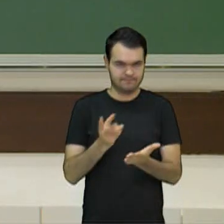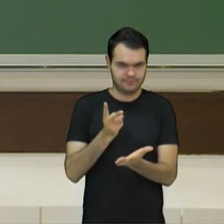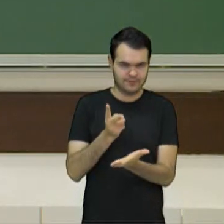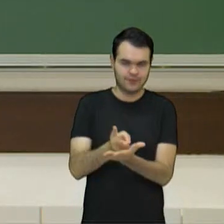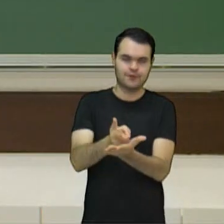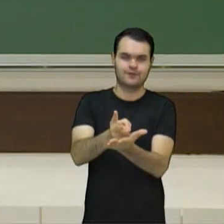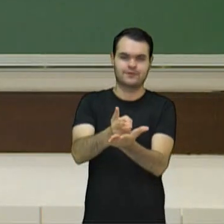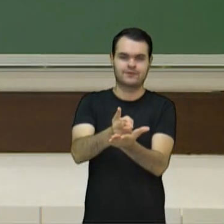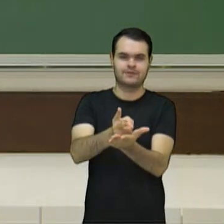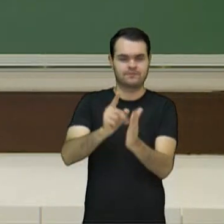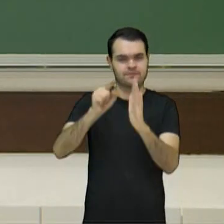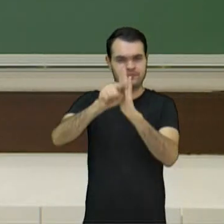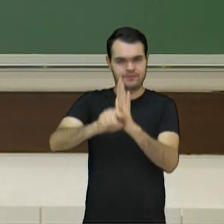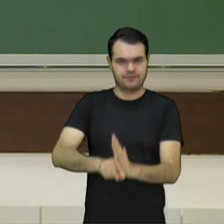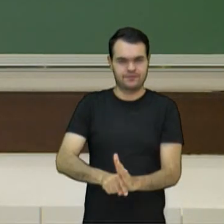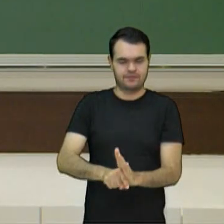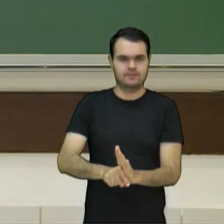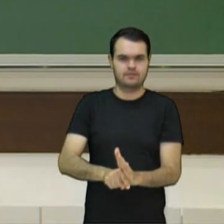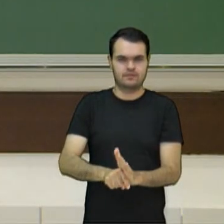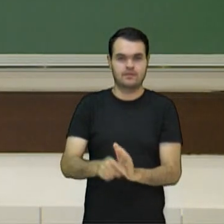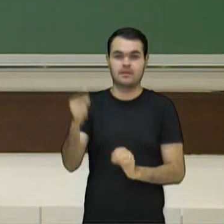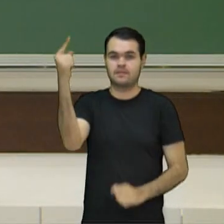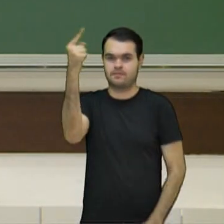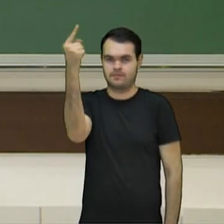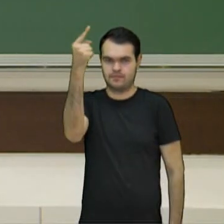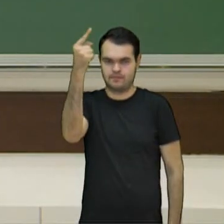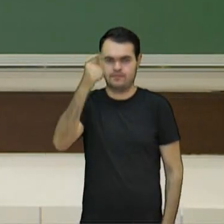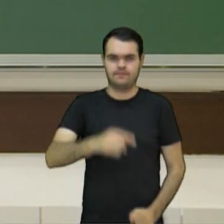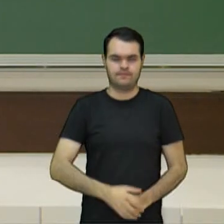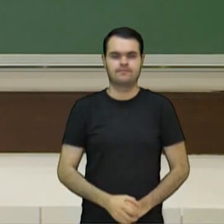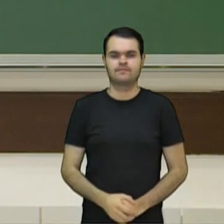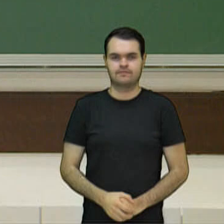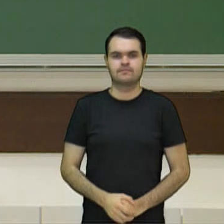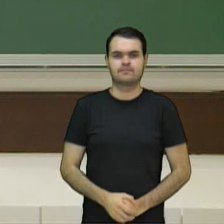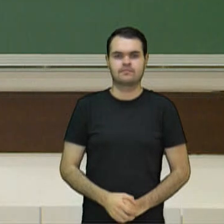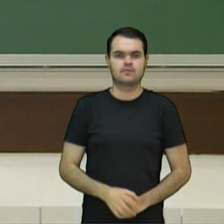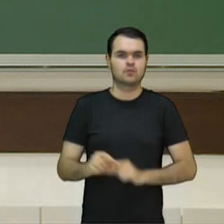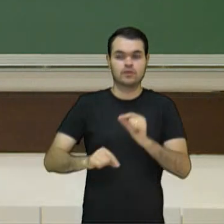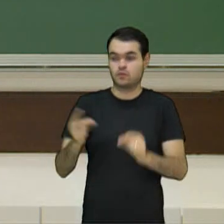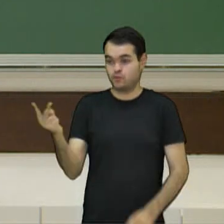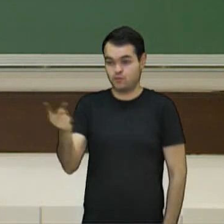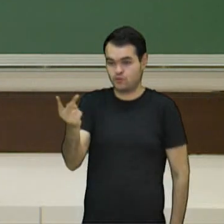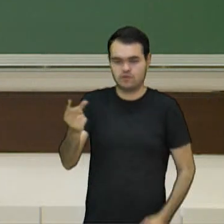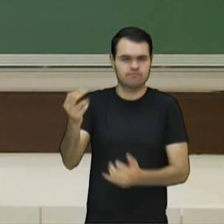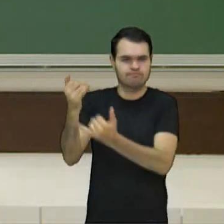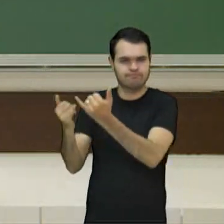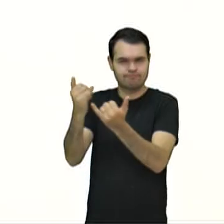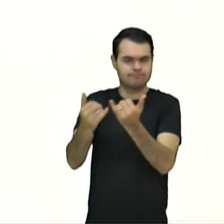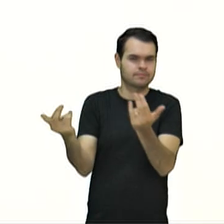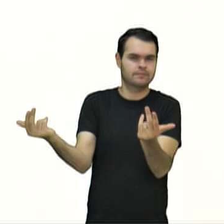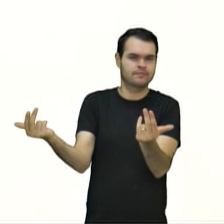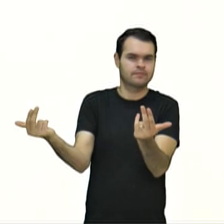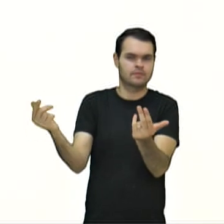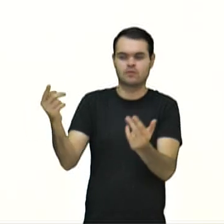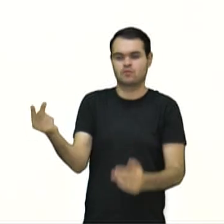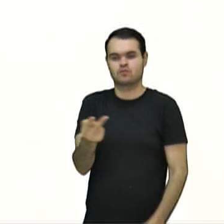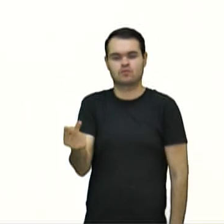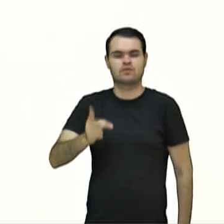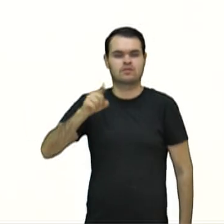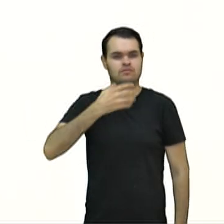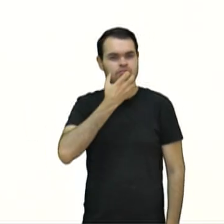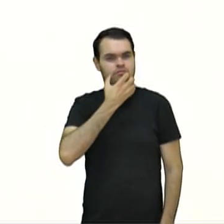Continuando, pessoal, o nosso quiz. What do Madonna and John Lennon have in common? O que os dois têm em comum? Os dois são